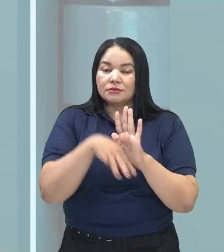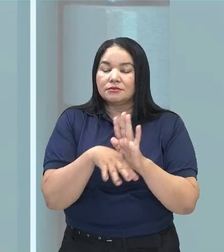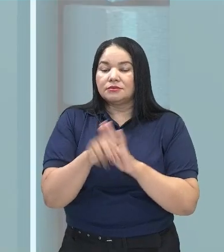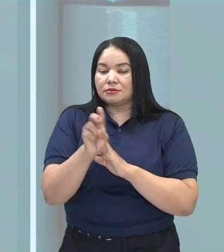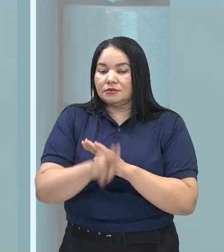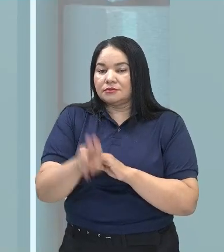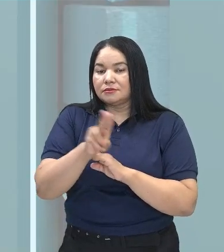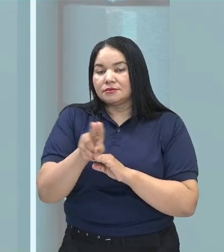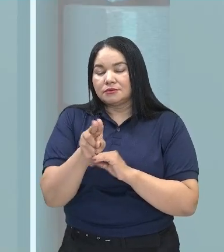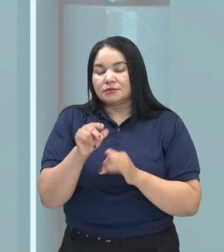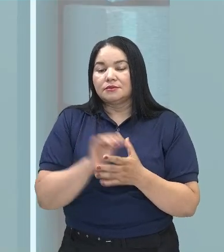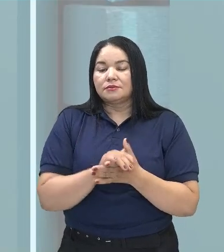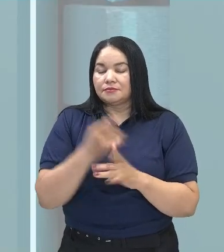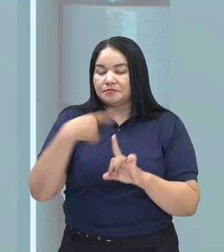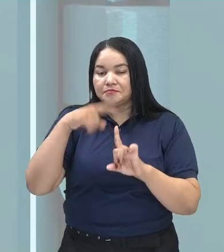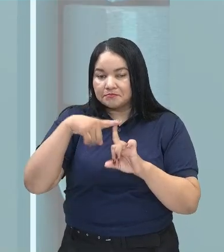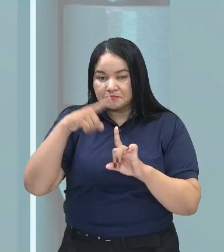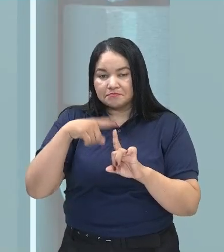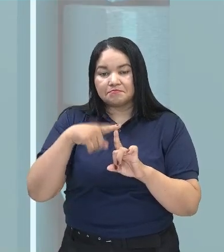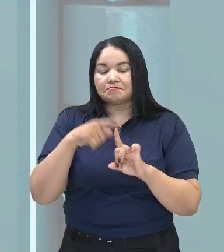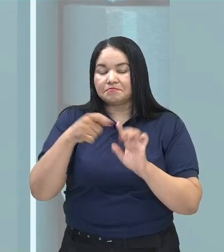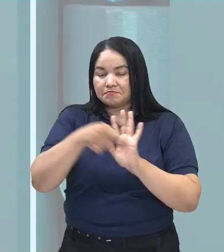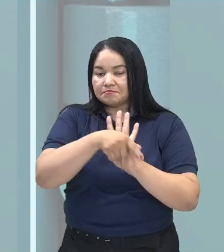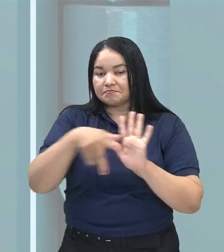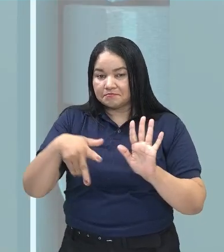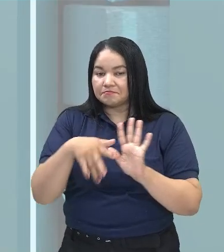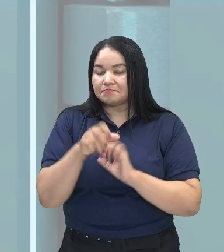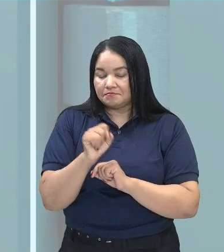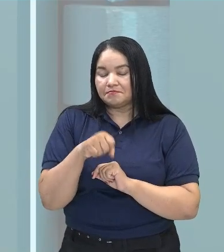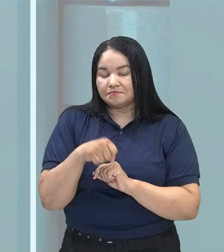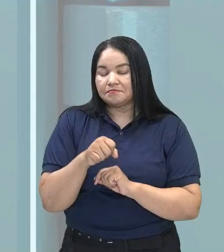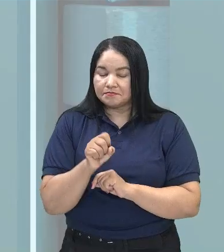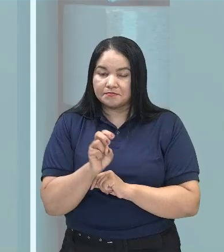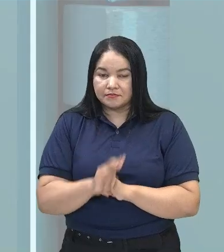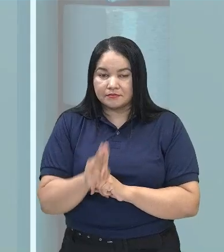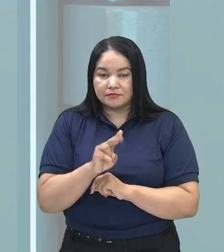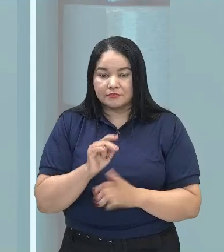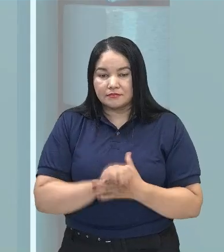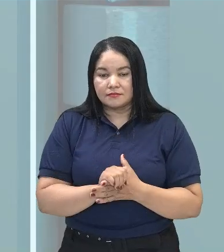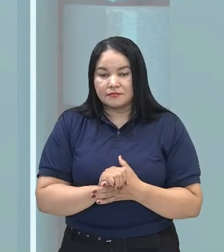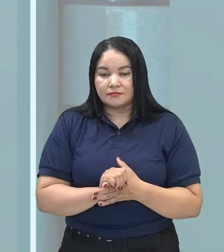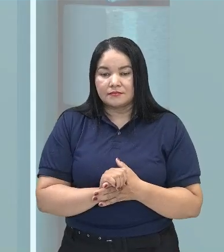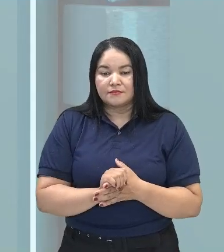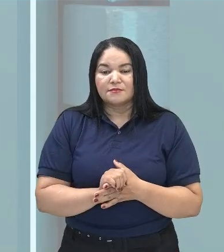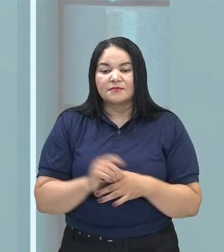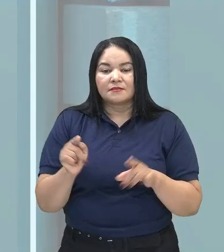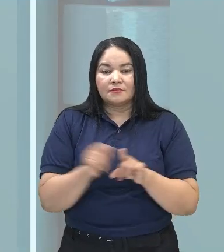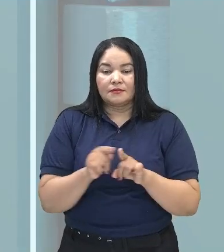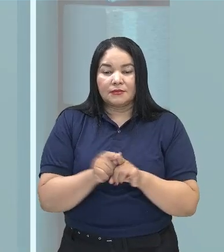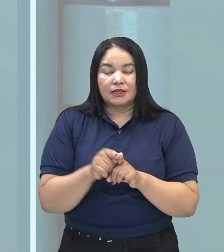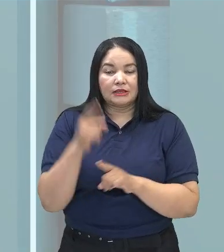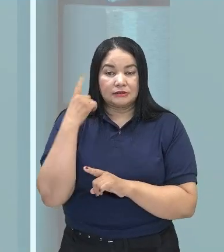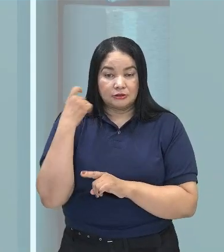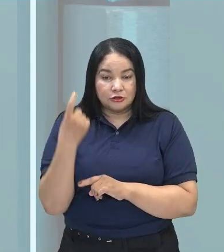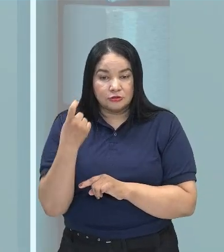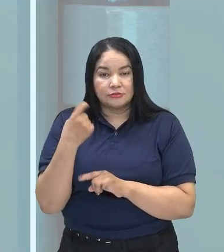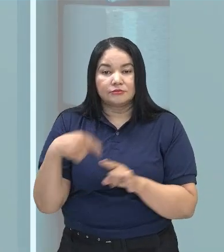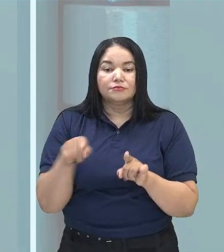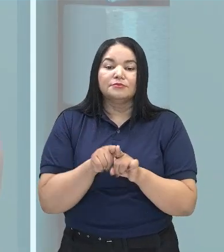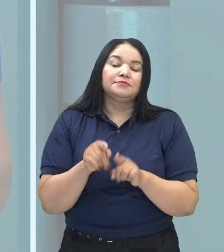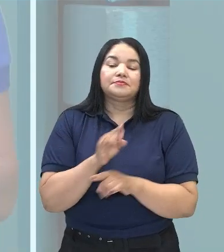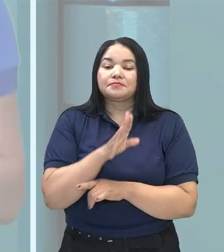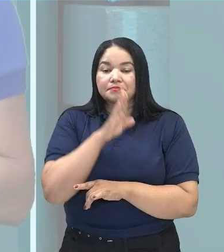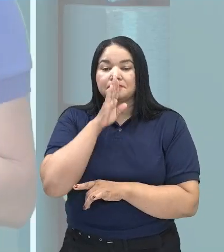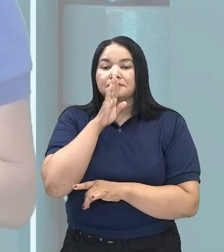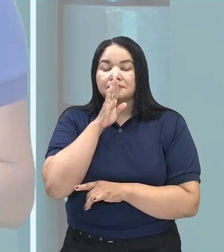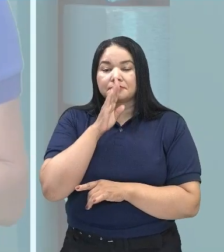esses tipos, né, de figuras de linguagem. Então, como nós vimos, né, o som e o silêncio.